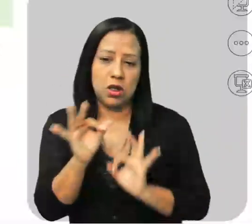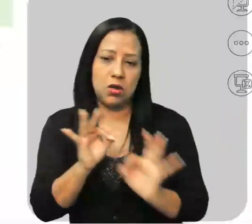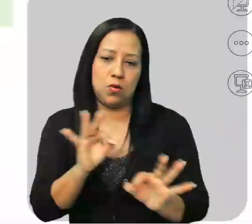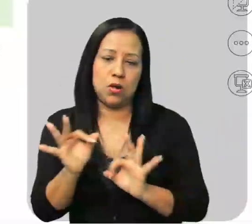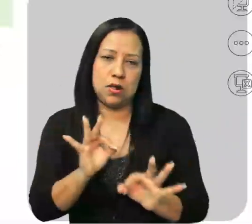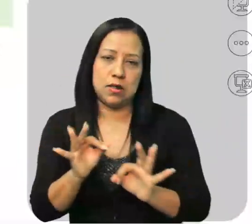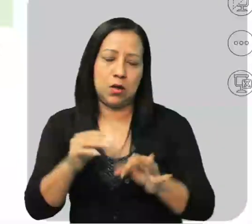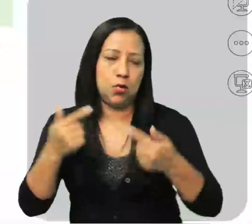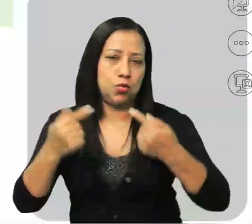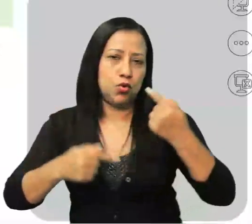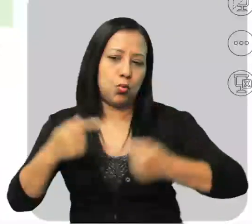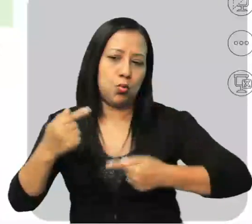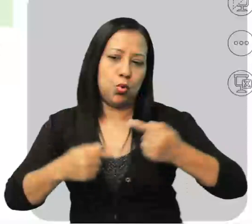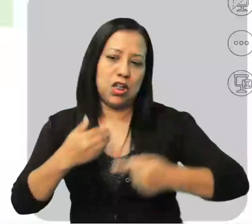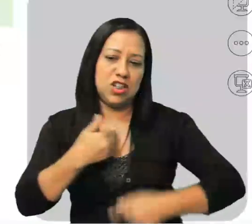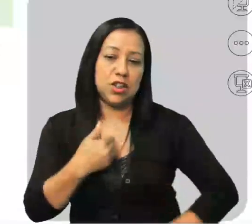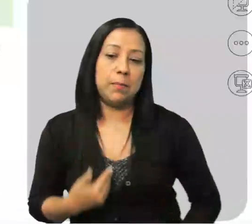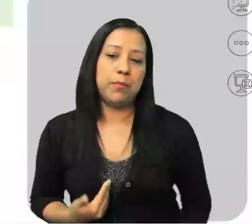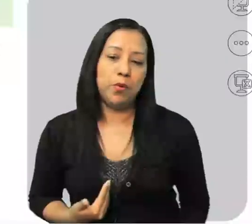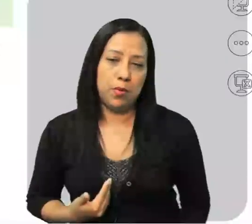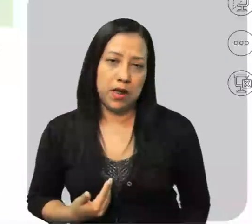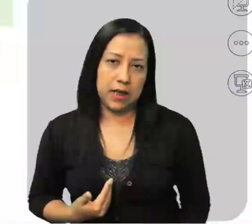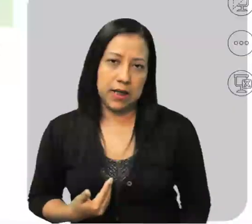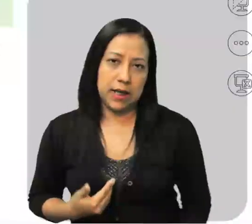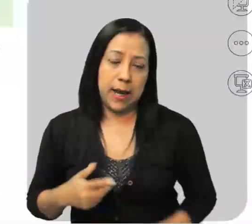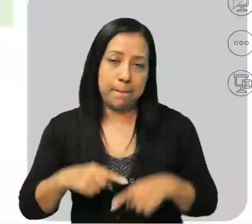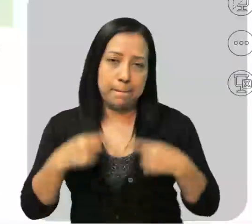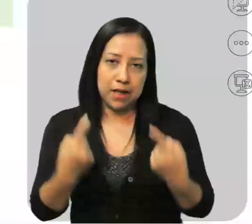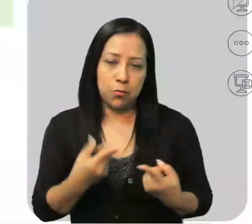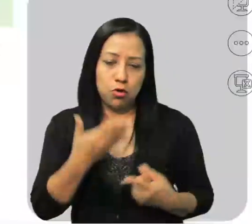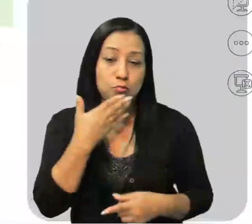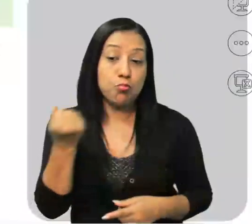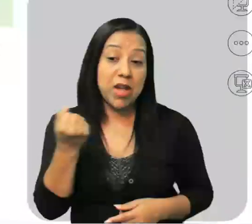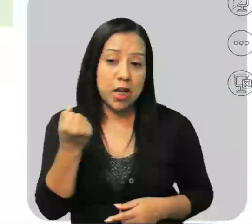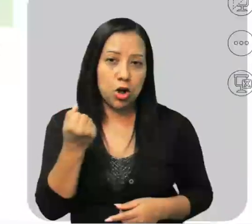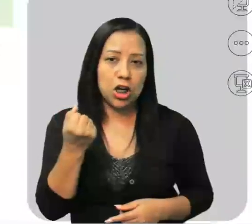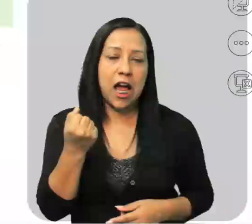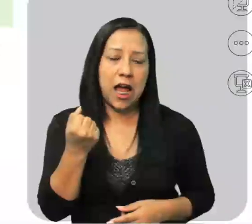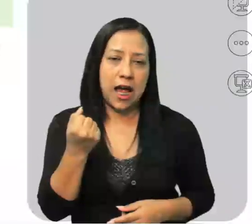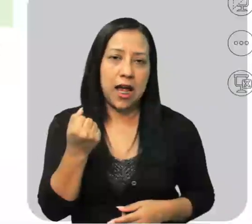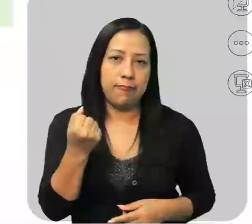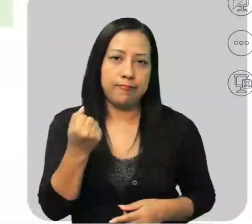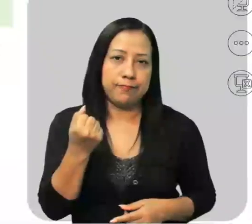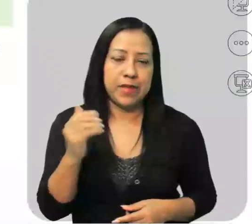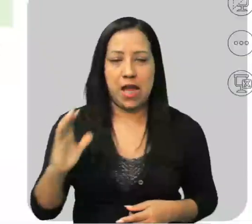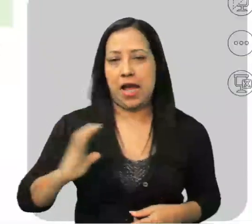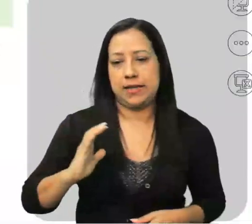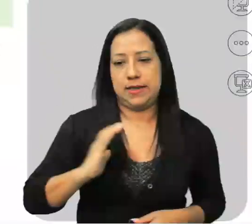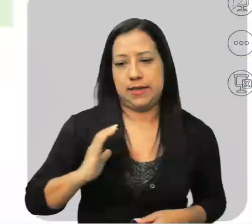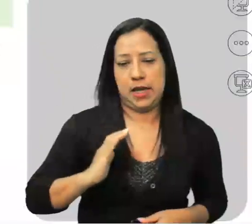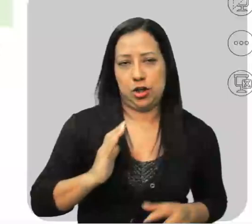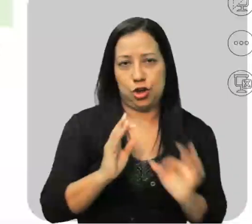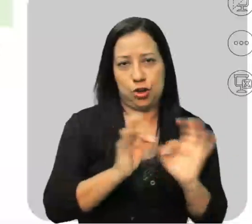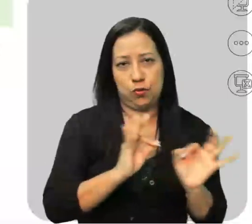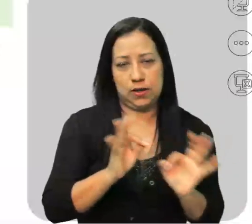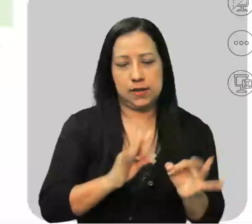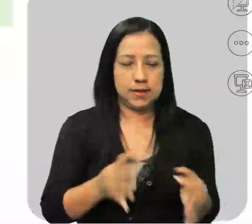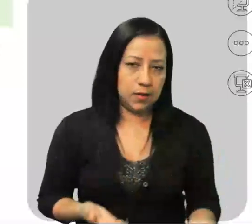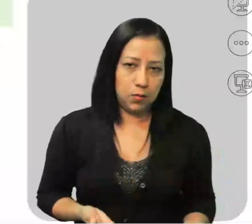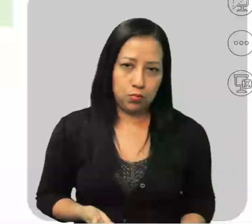eles não implementam políticas públicas para melhorar esse meio ambiente dentro das